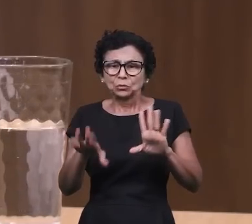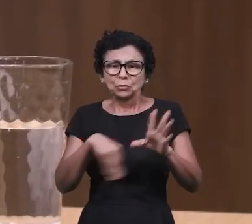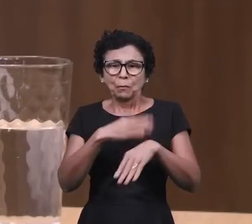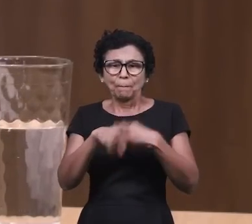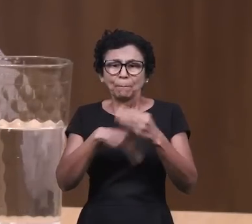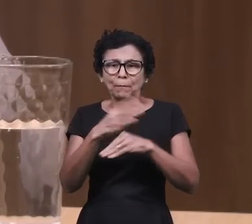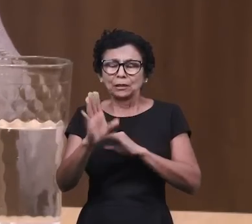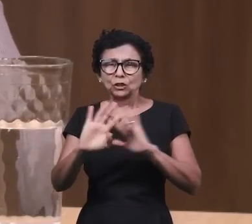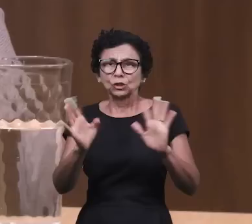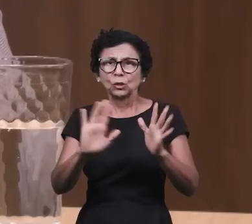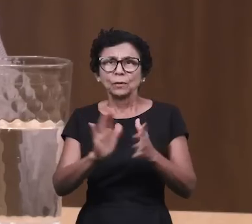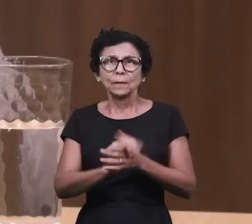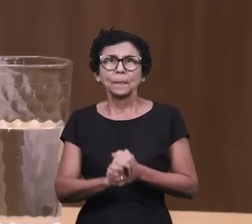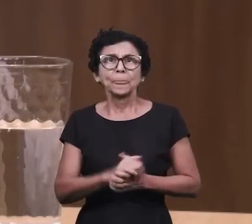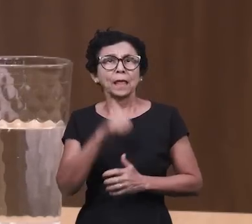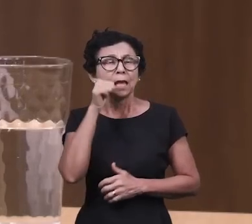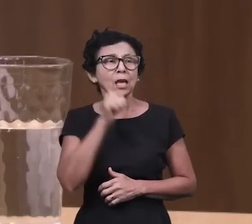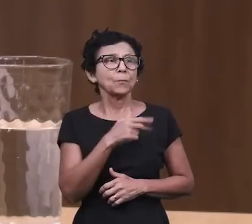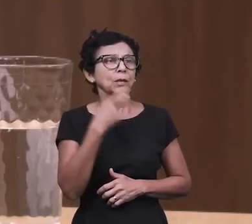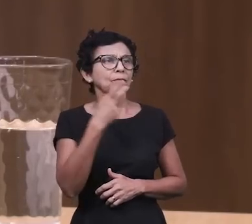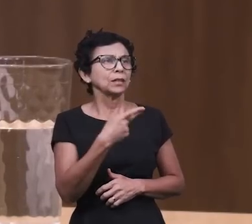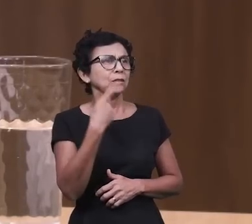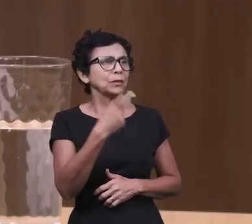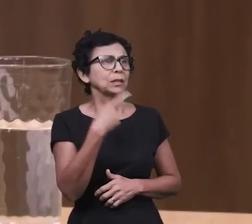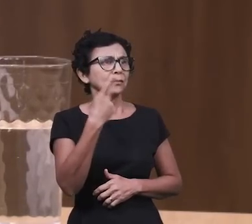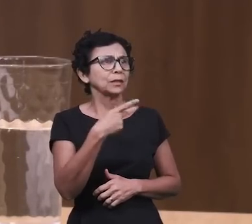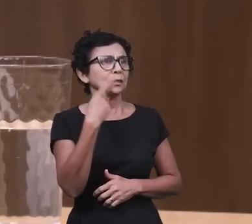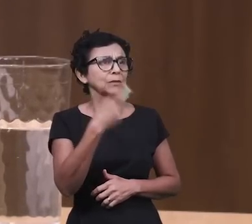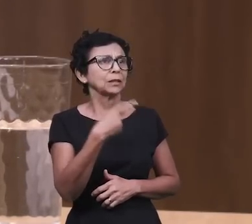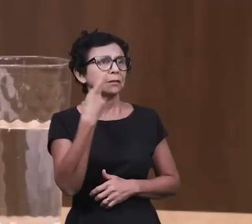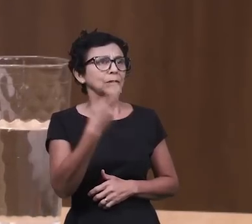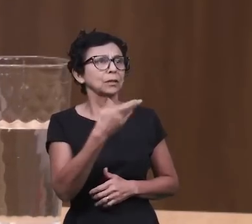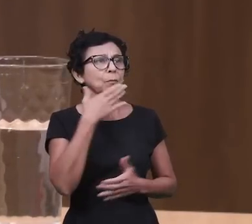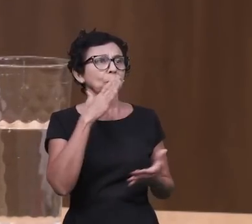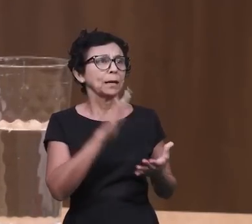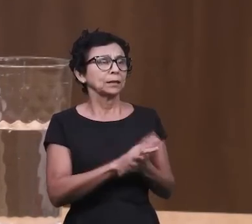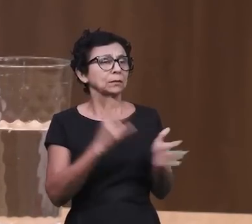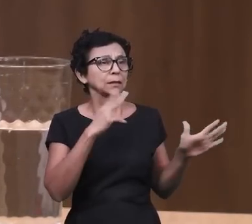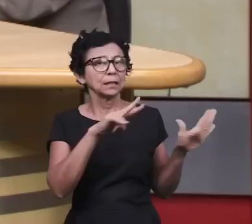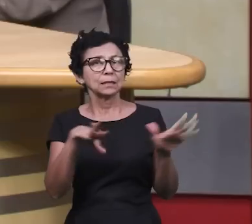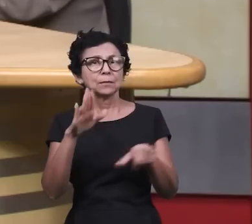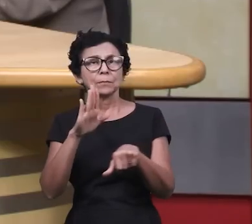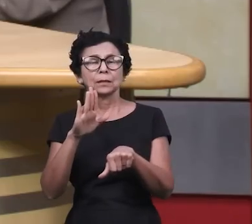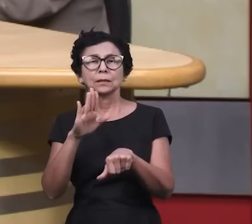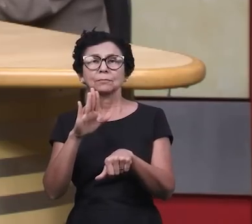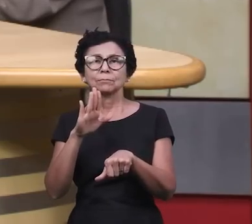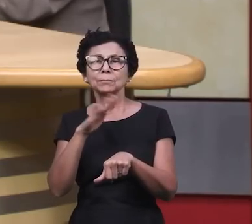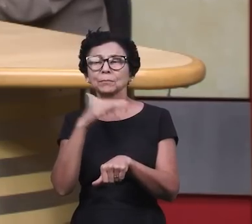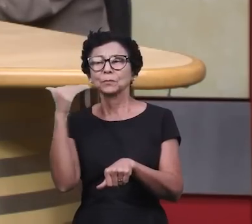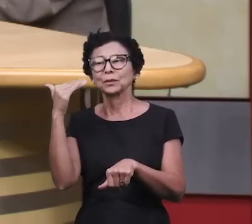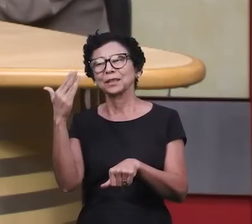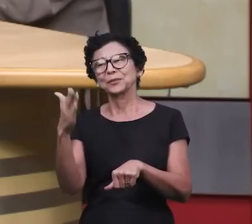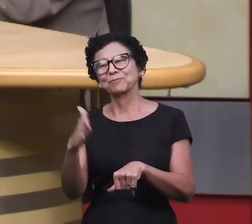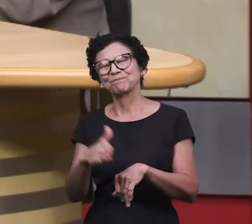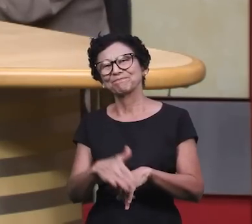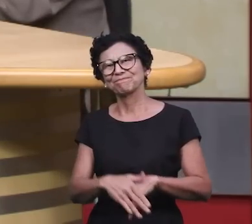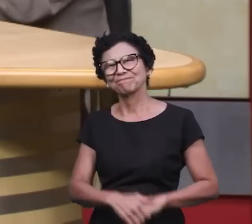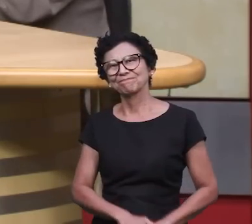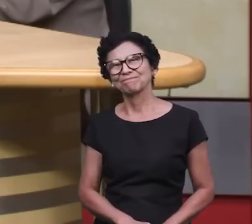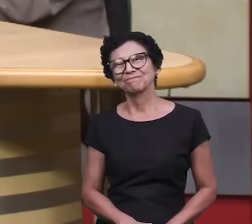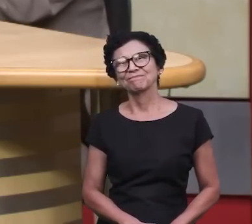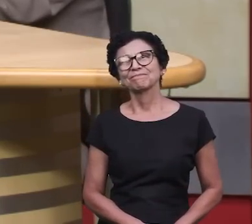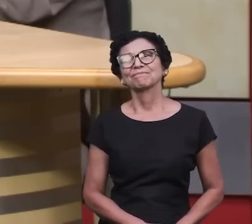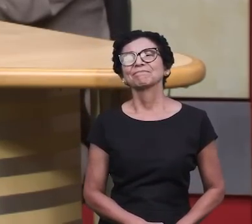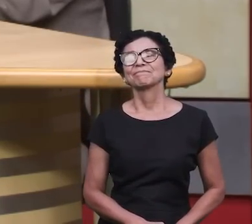vai desarrumar a mala? E ela falando. Naquela semana ela passou mal, foi internada e faleceu. E foi assim que começou